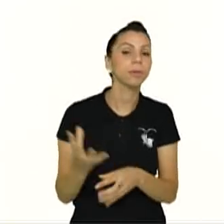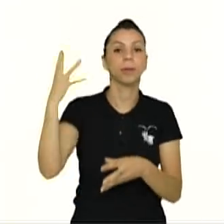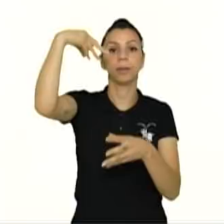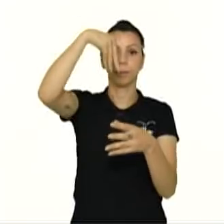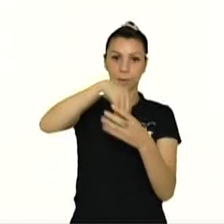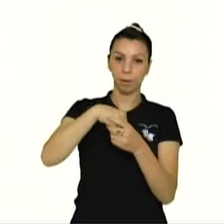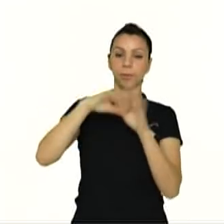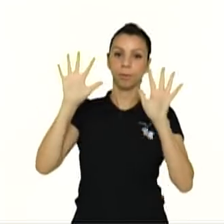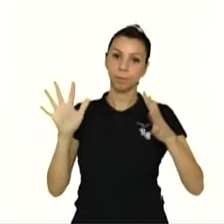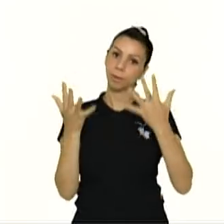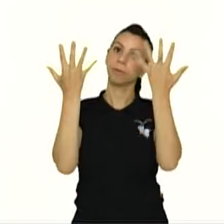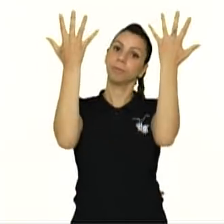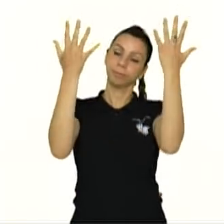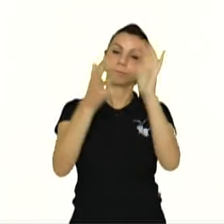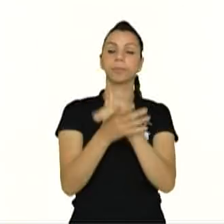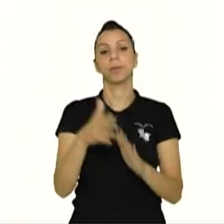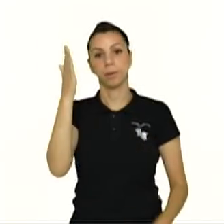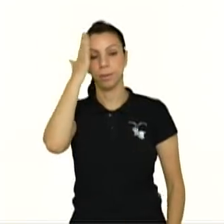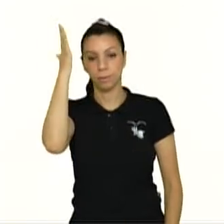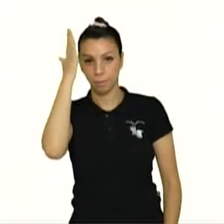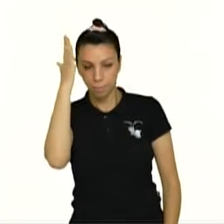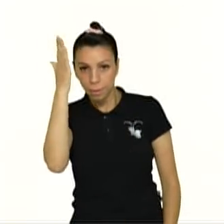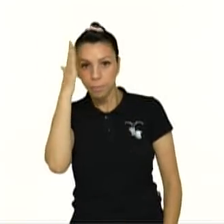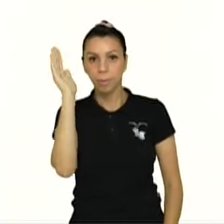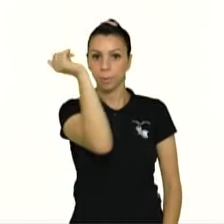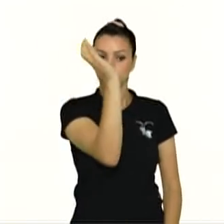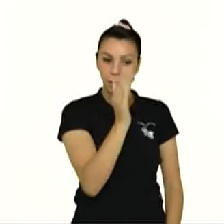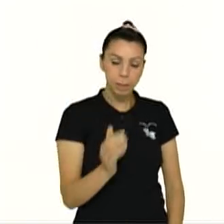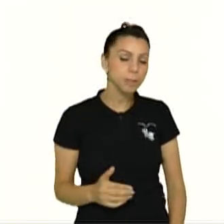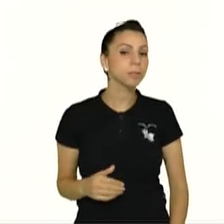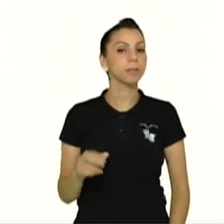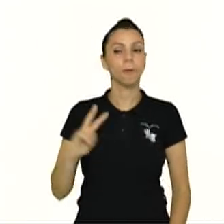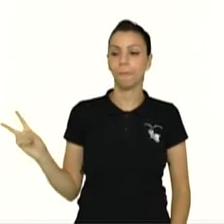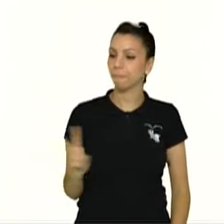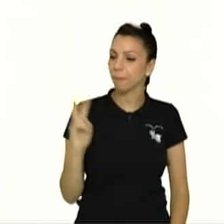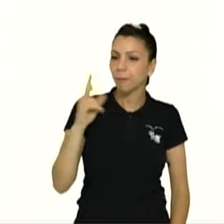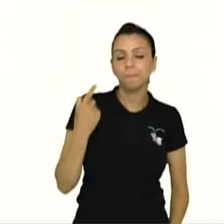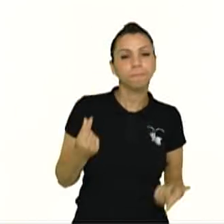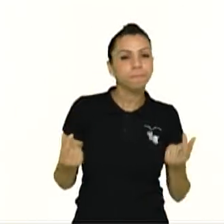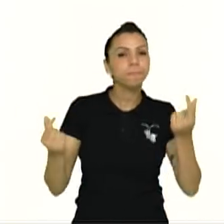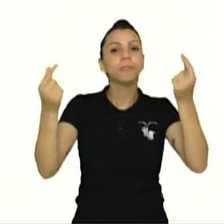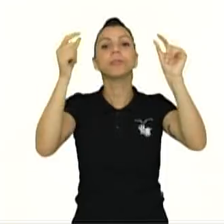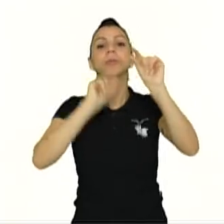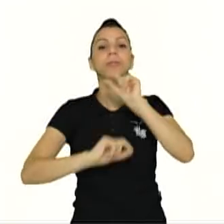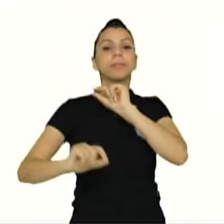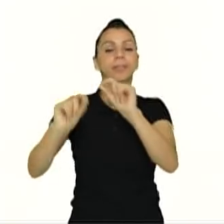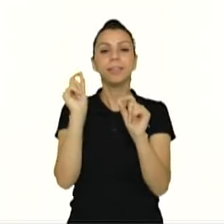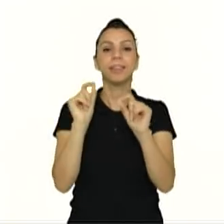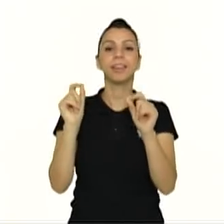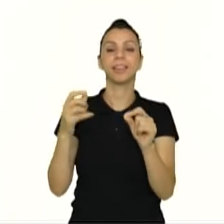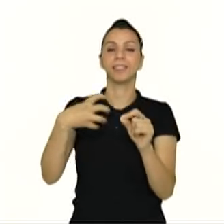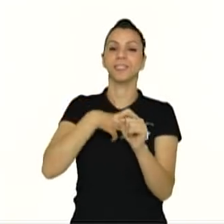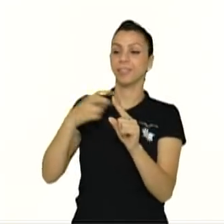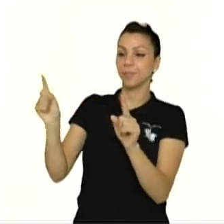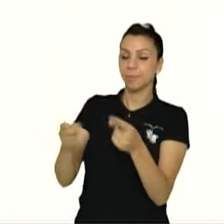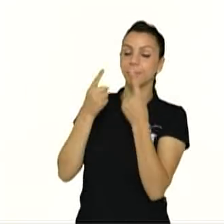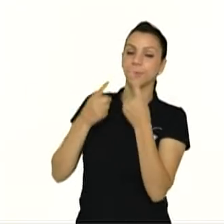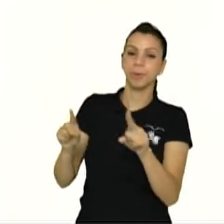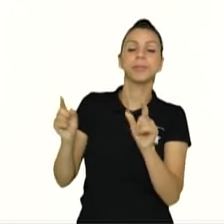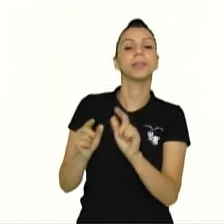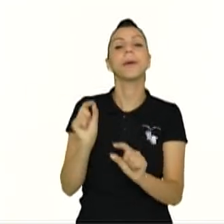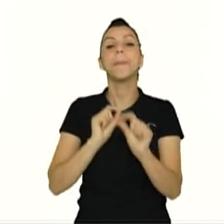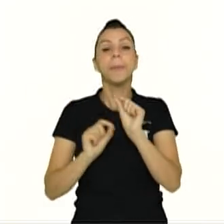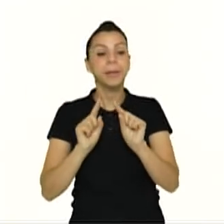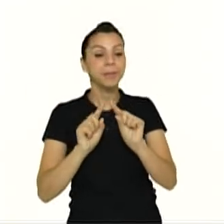tá? Sabemos que o Brasil é riquíssimo em estilos musicais, mas falando dos desfiles da escola de samba, nós vamos analisar aqui o